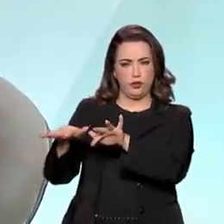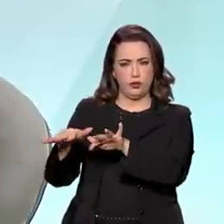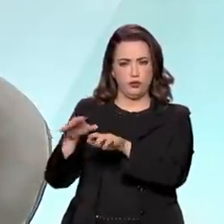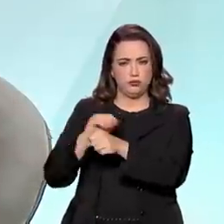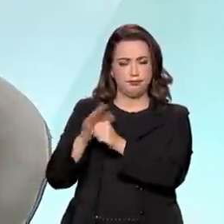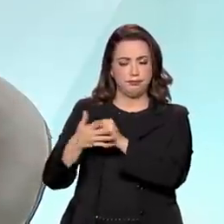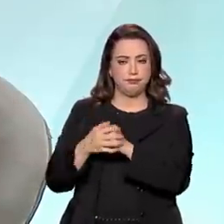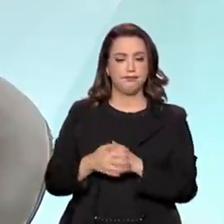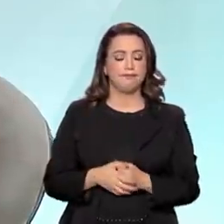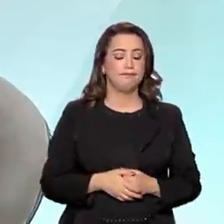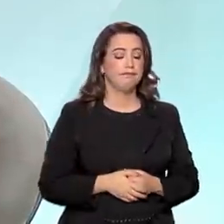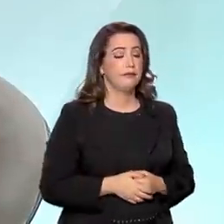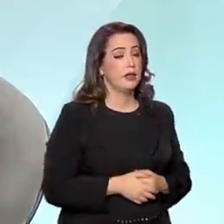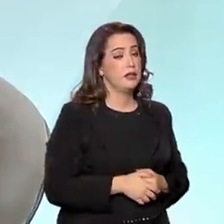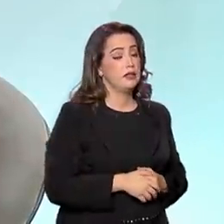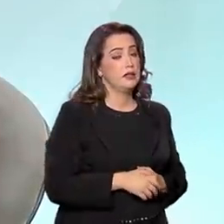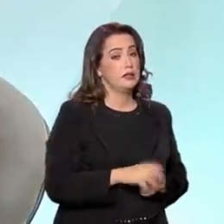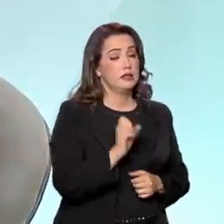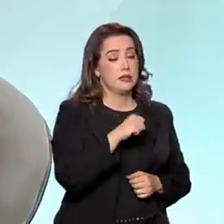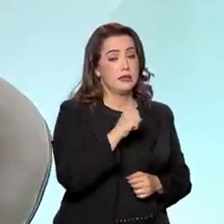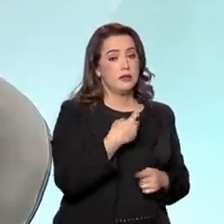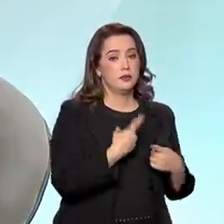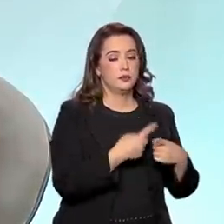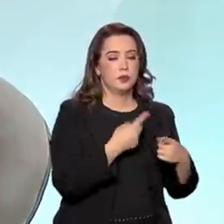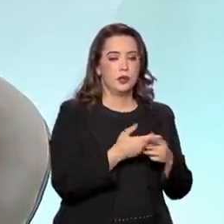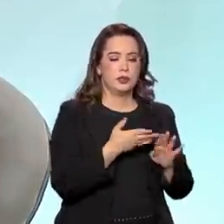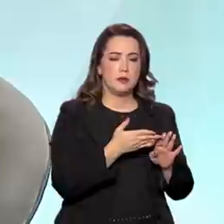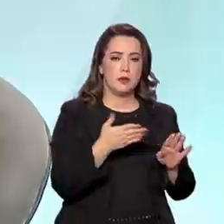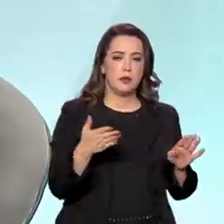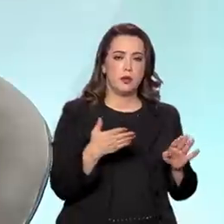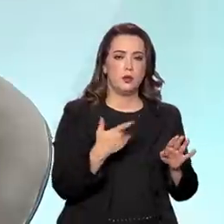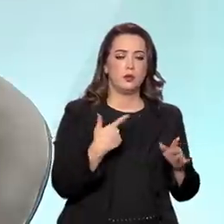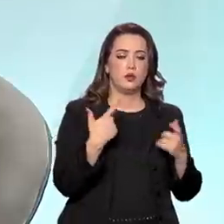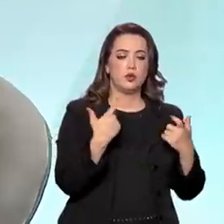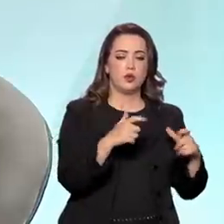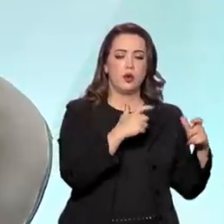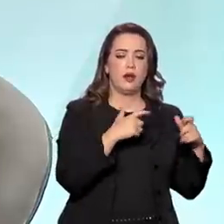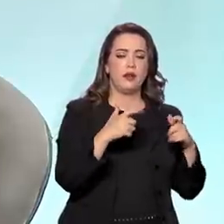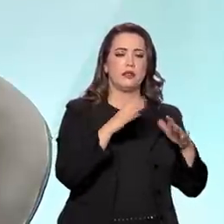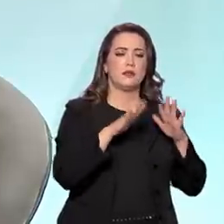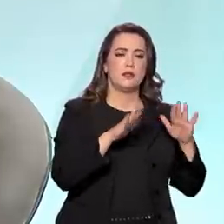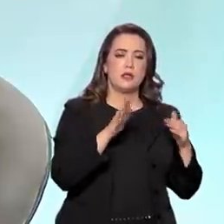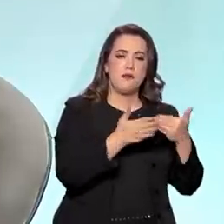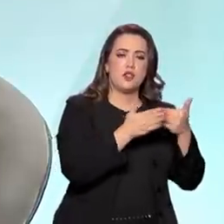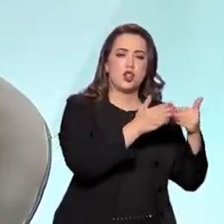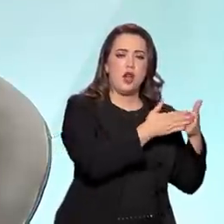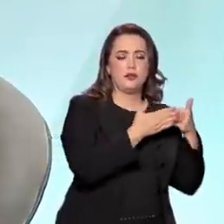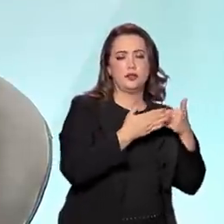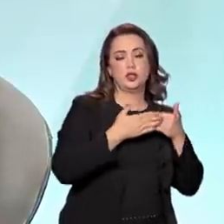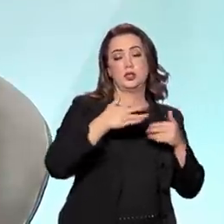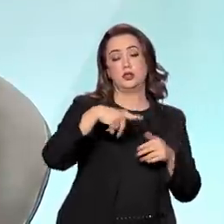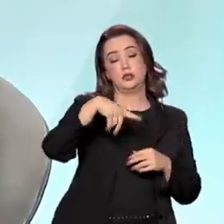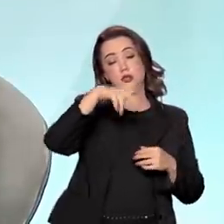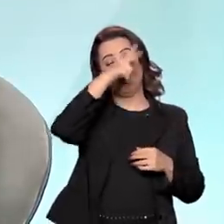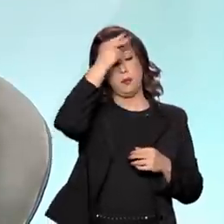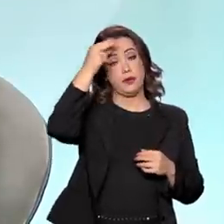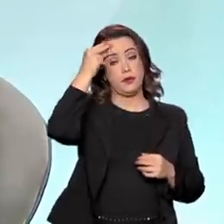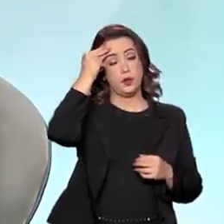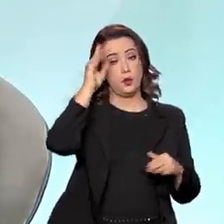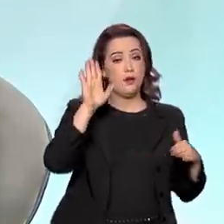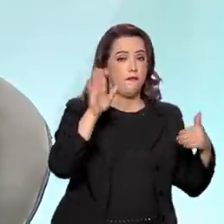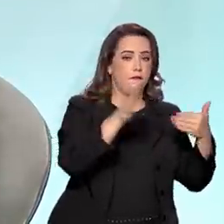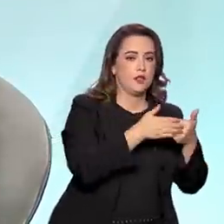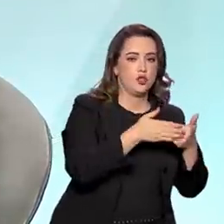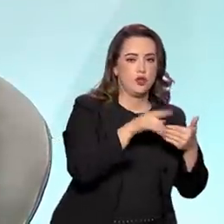da a restrição né de ponto aberto comerciais at algumas prefeituras não